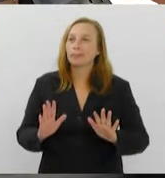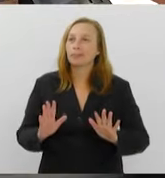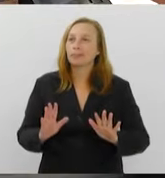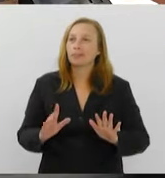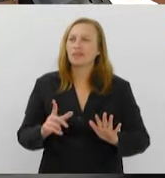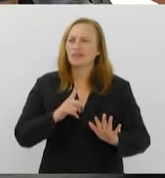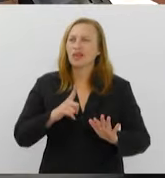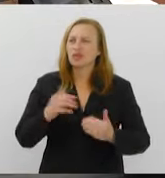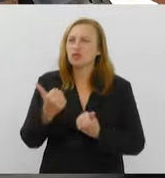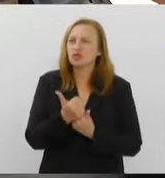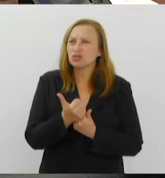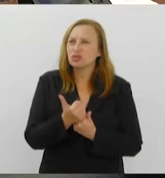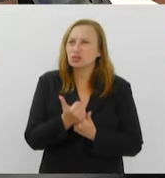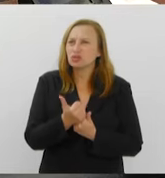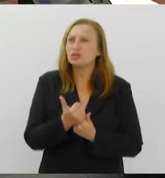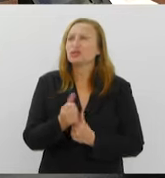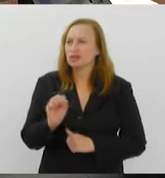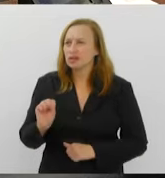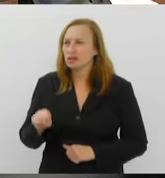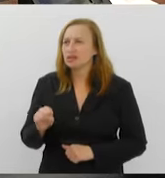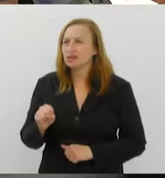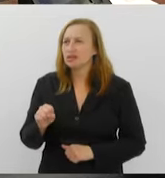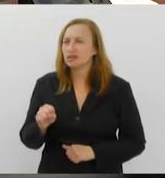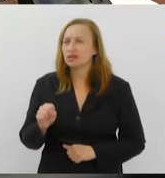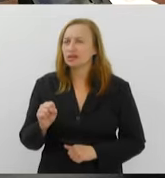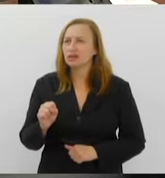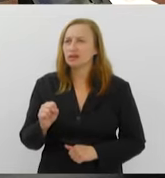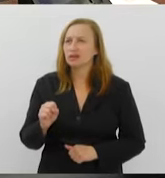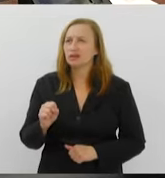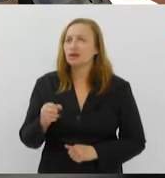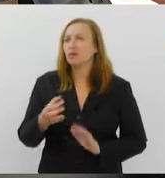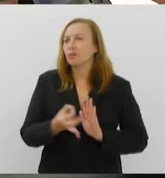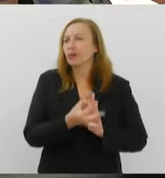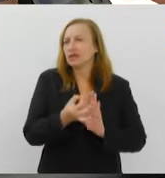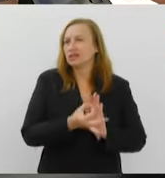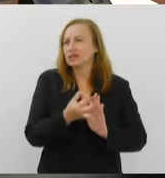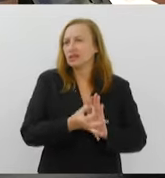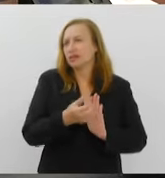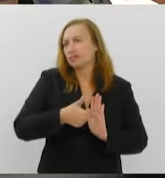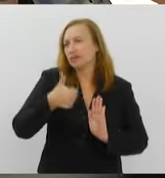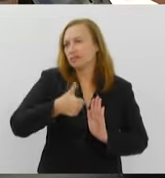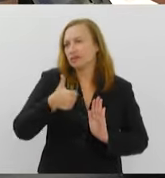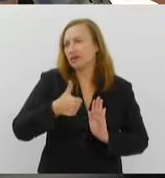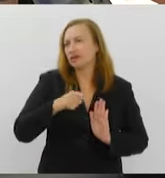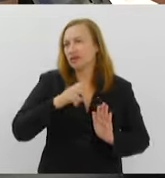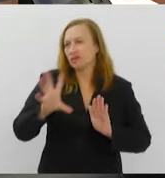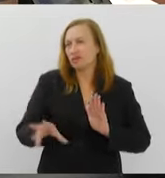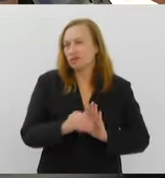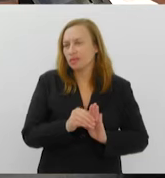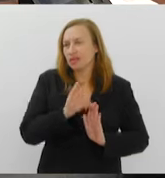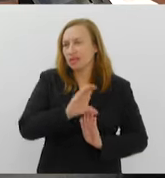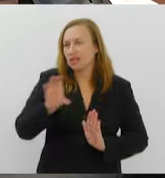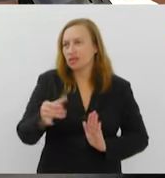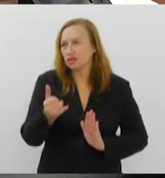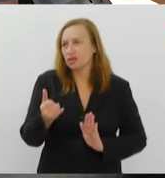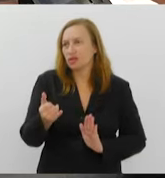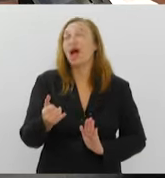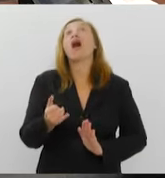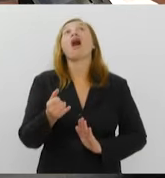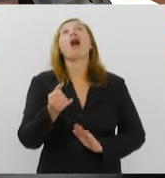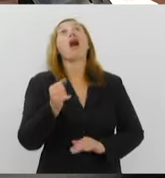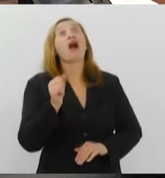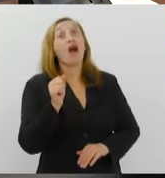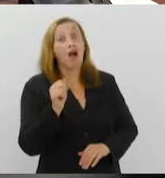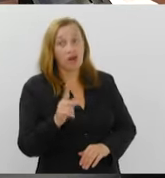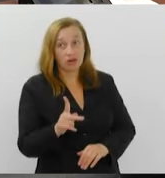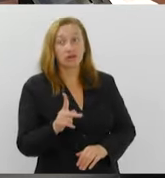Teve substitutivo? Teve, deputado, porque no parecer primeiro teve uma emenda da CCJ. Ah, tá. E aí